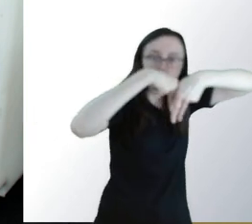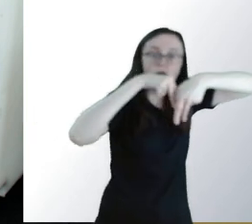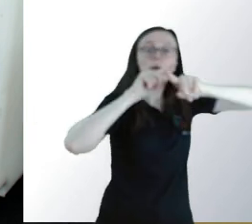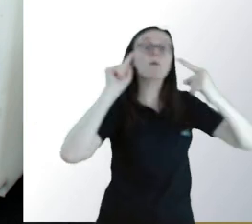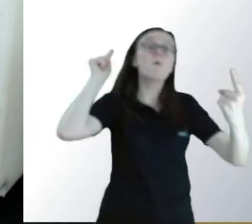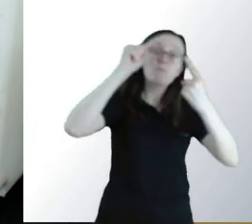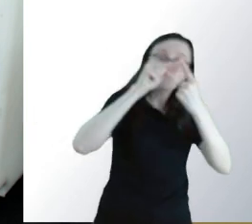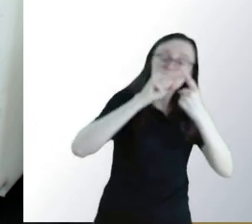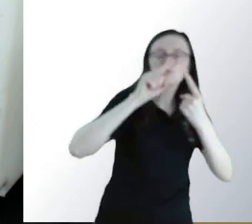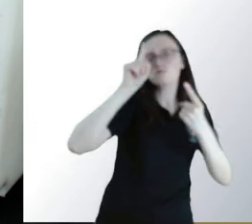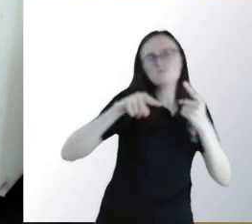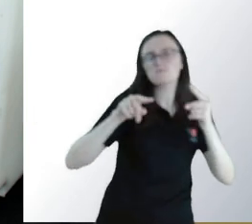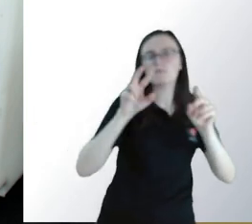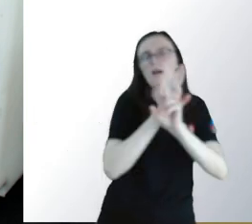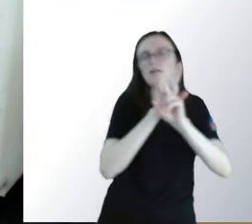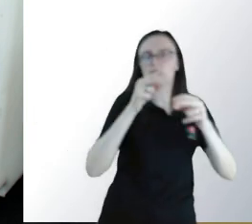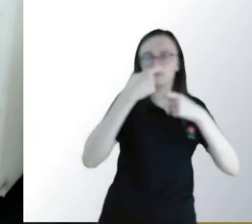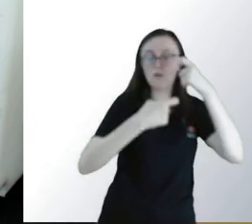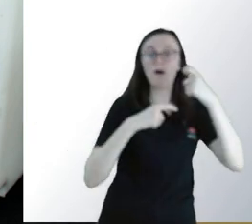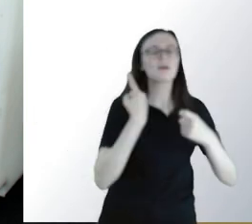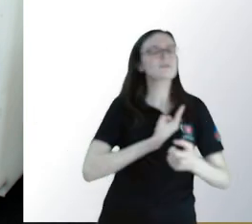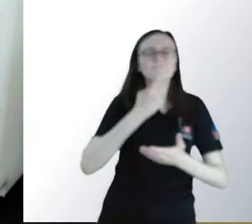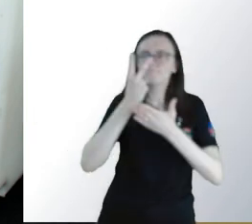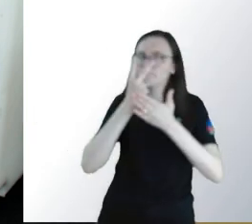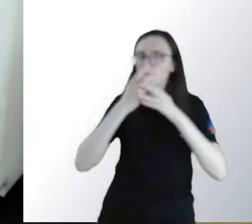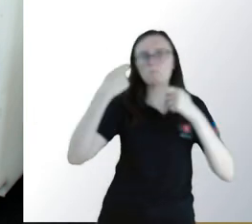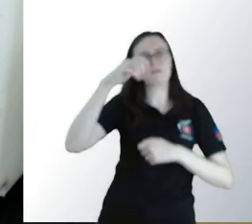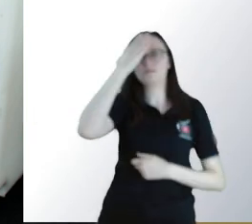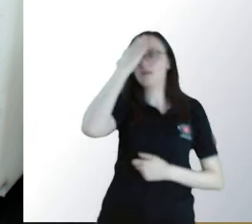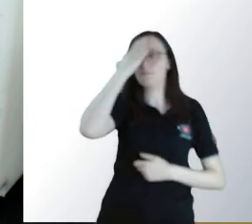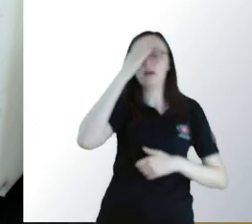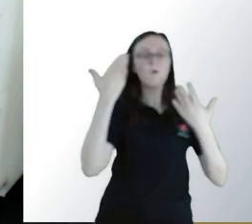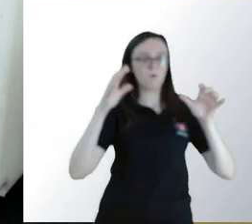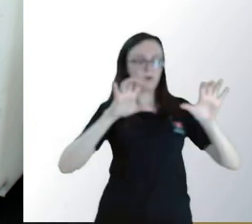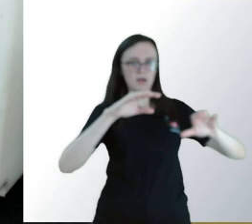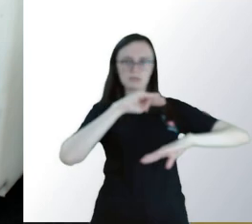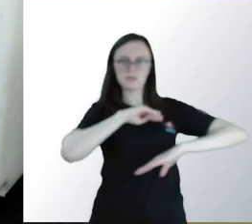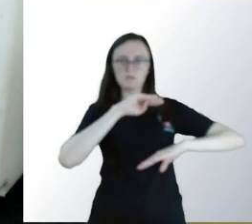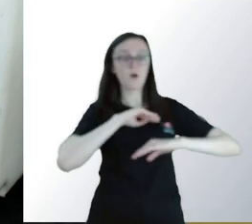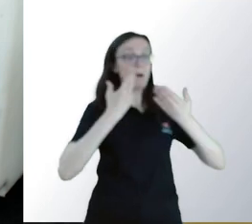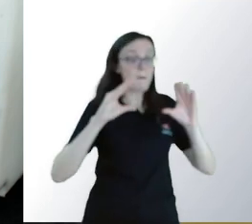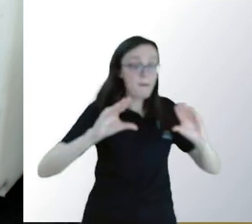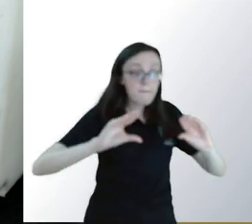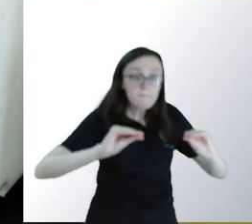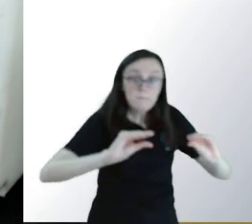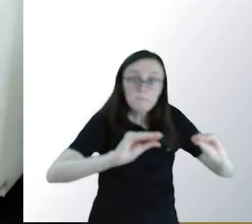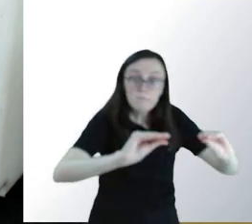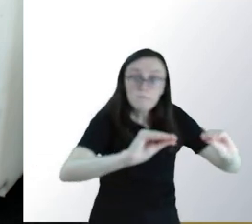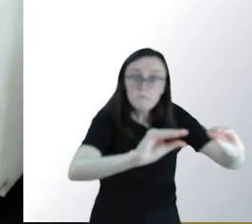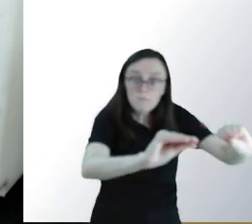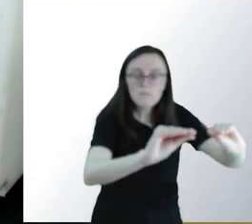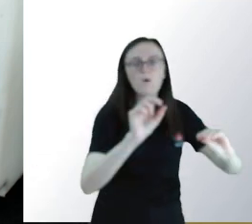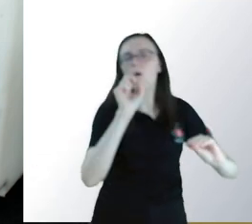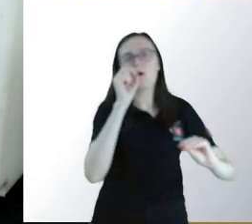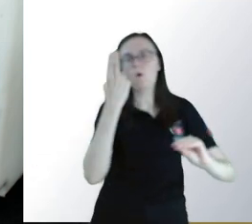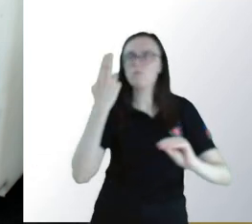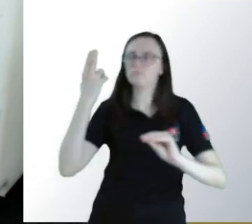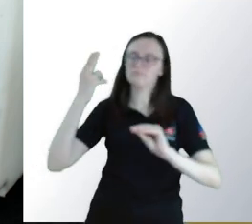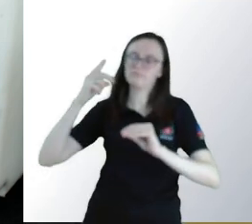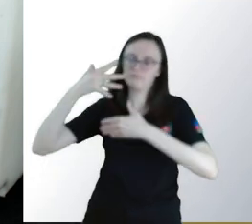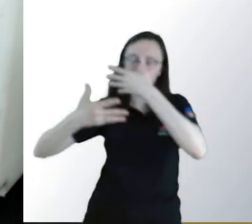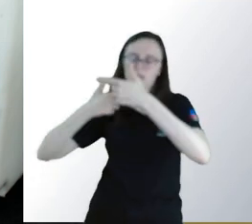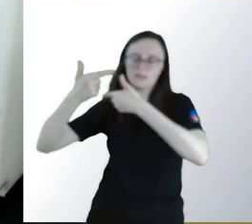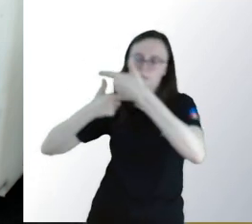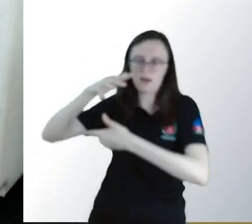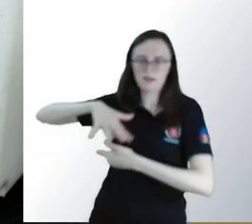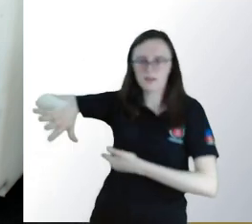sexual, né? A gente sempre tem que ter em mente que, mesmo em se tratando de importunação, ou assédio sexual, ou o próprio